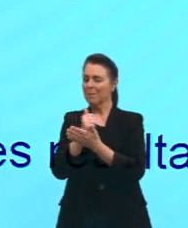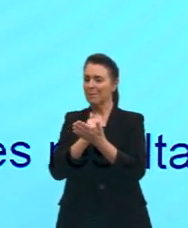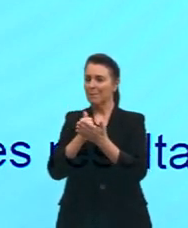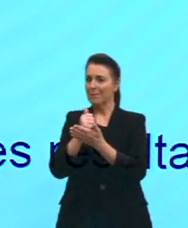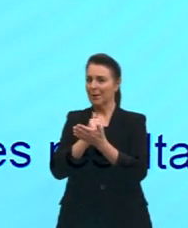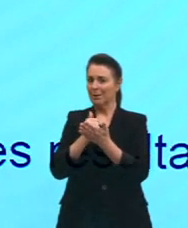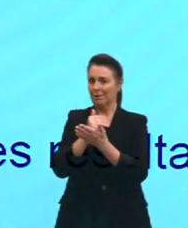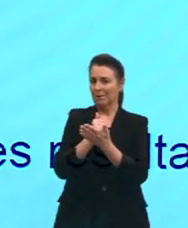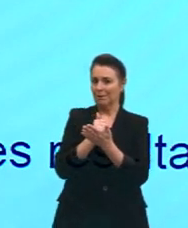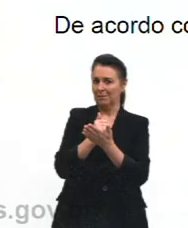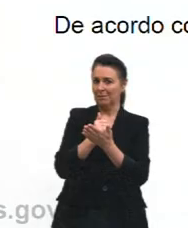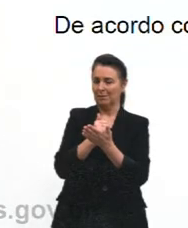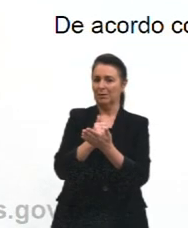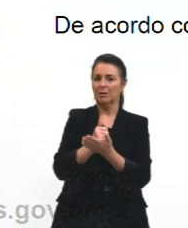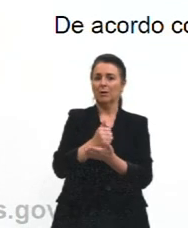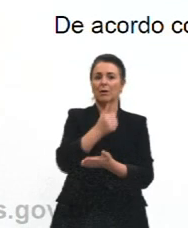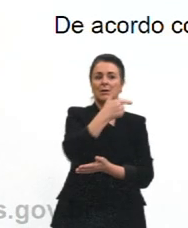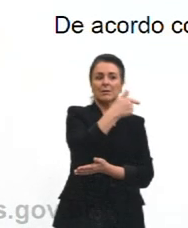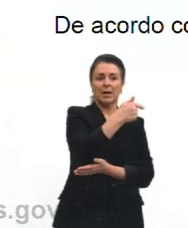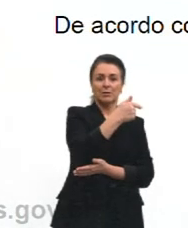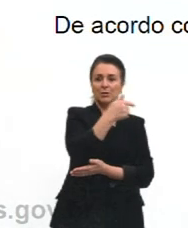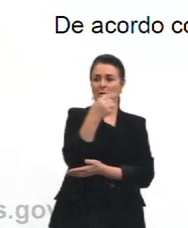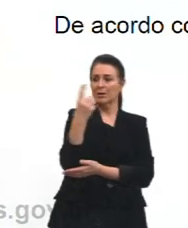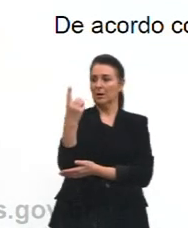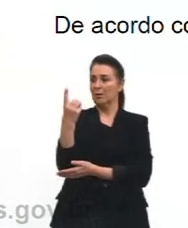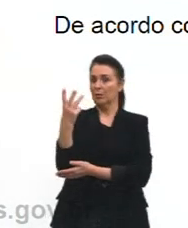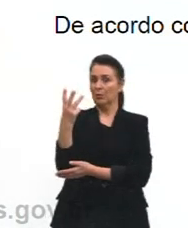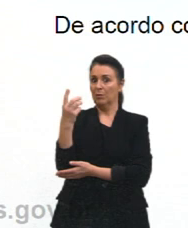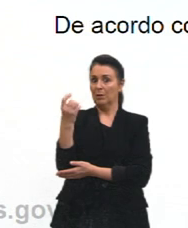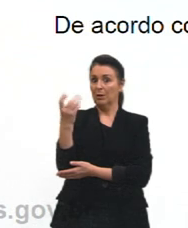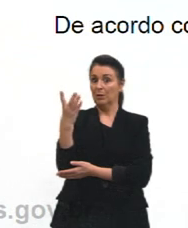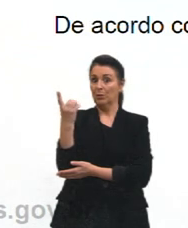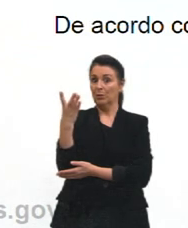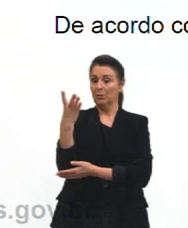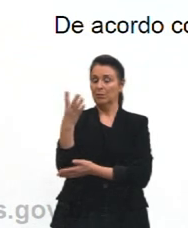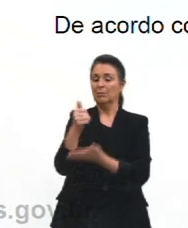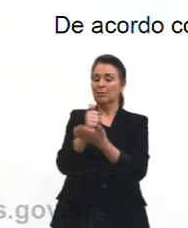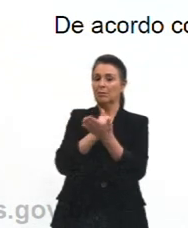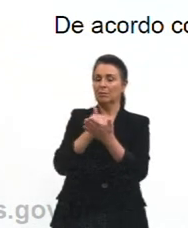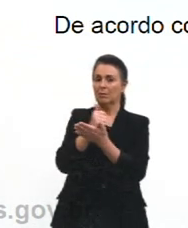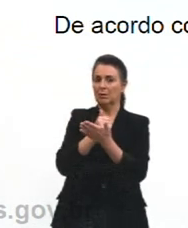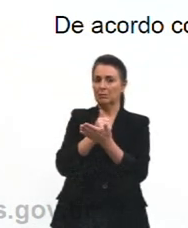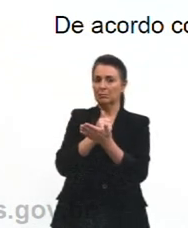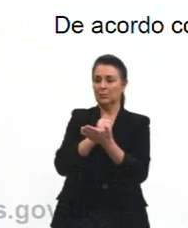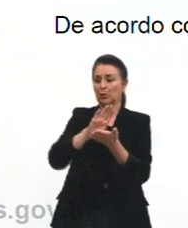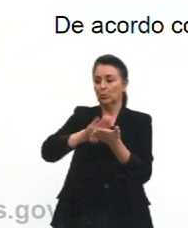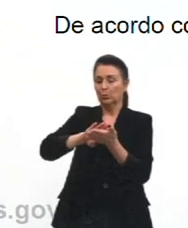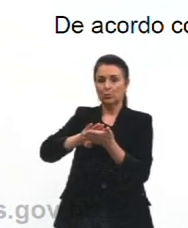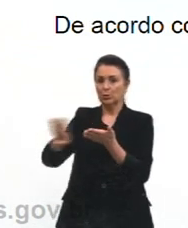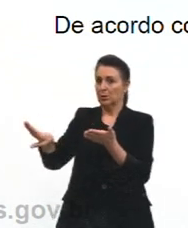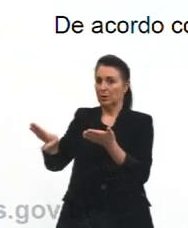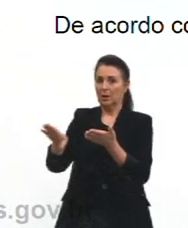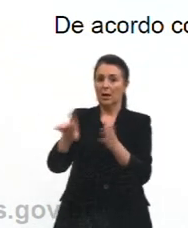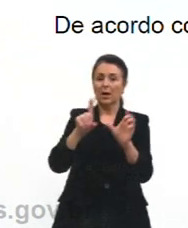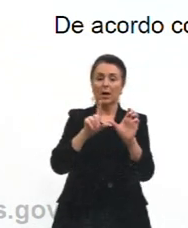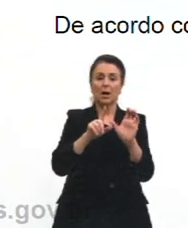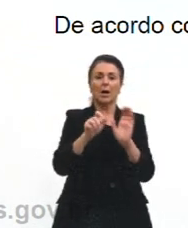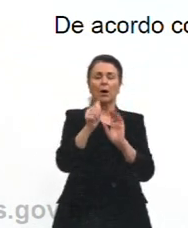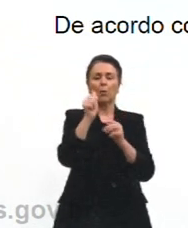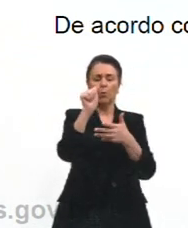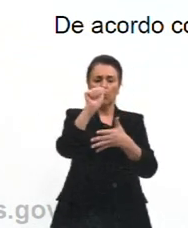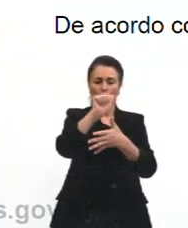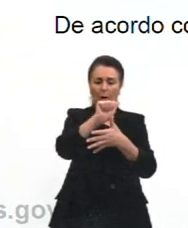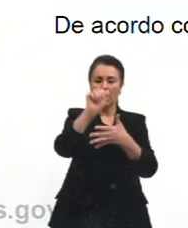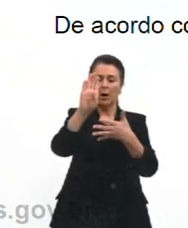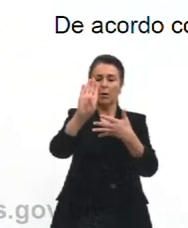básico que tá dizendo que o site 14 básico então eu já descartaria né ja descarto o a b e